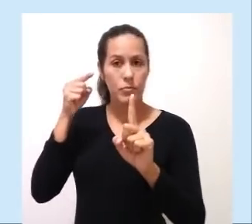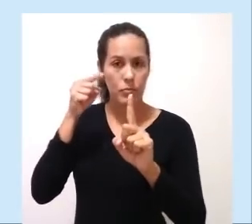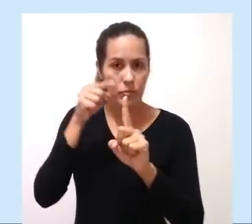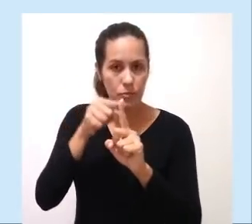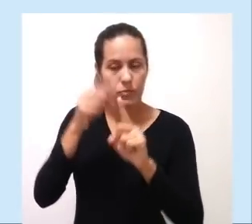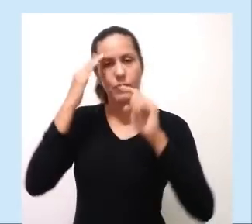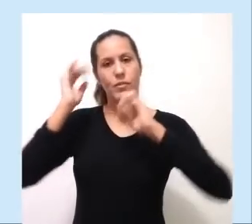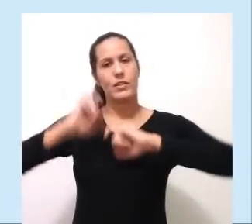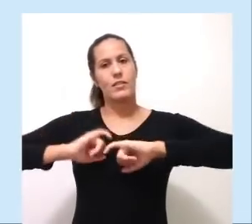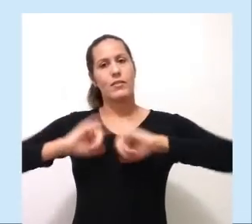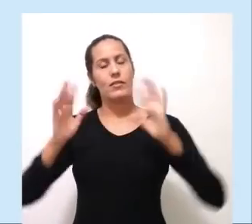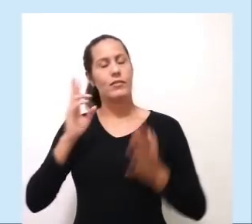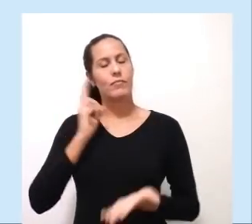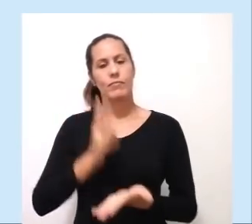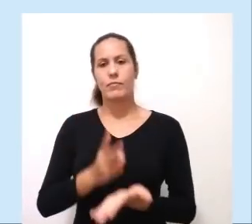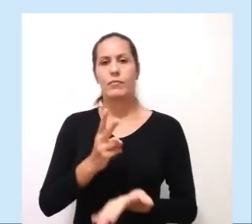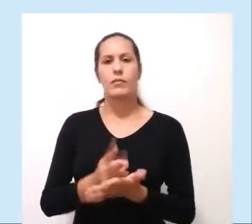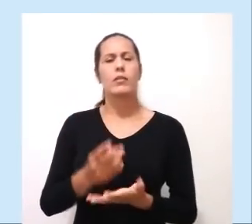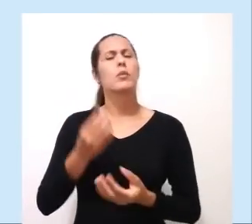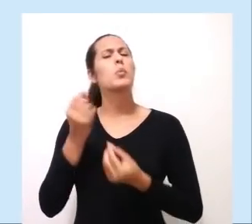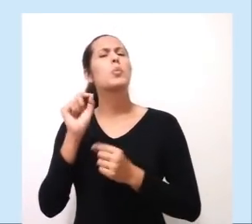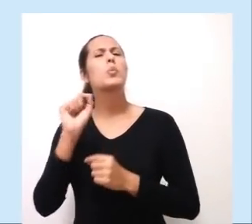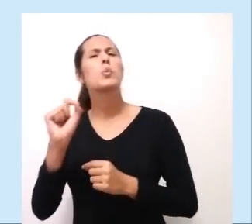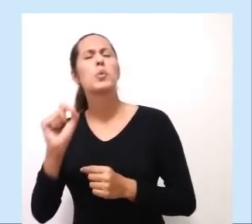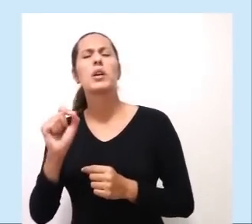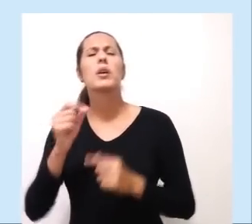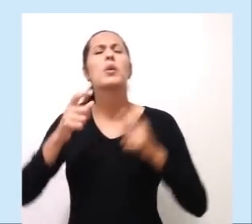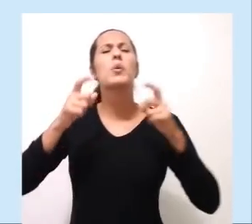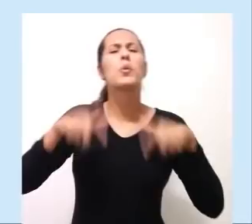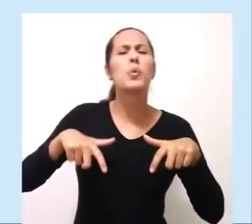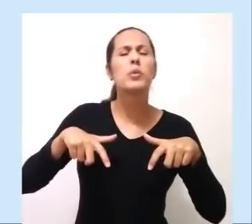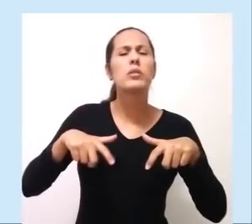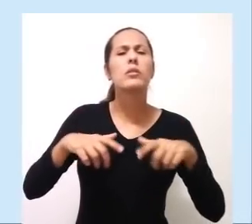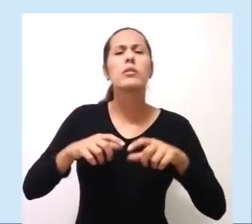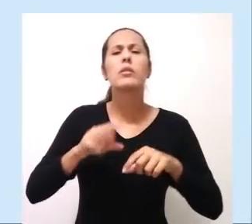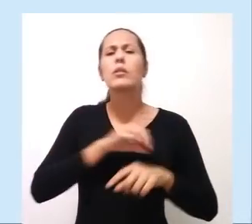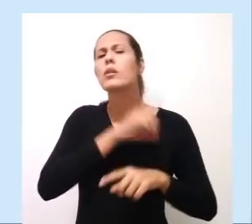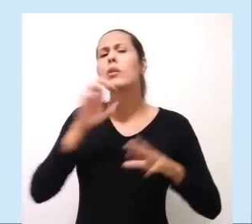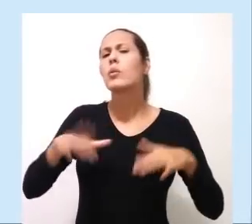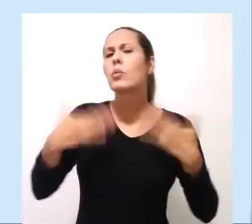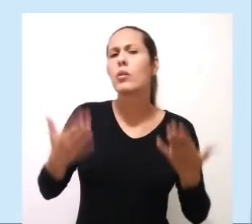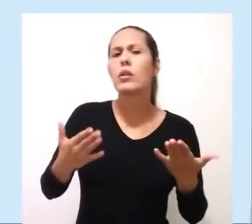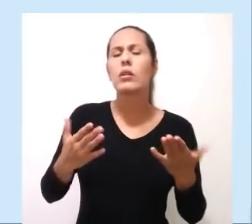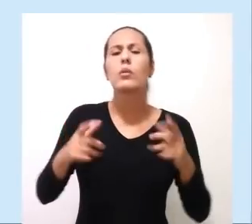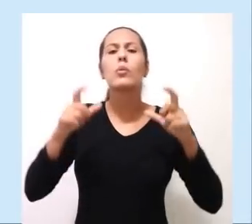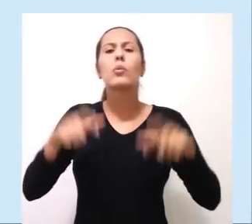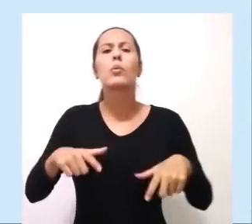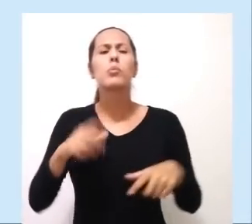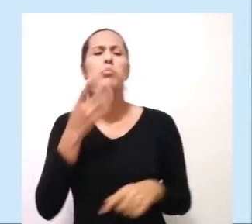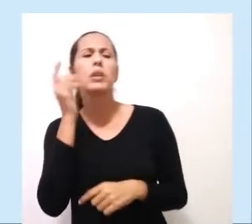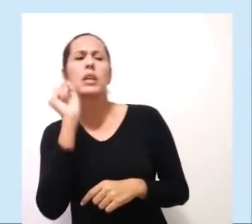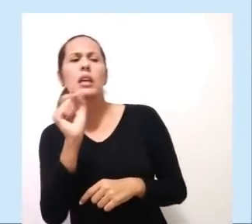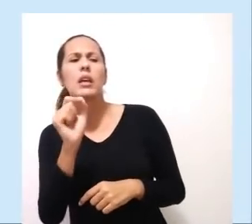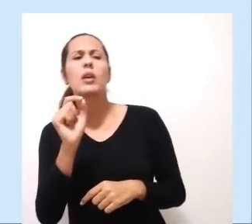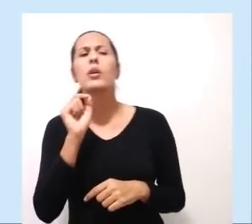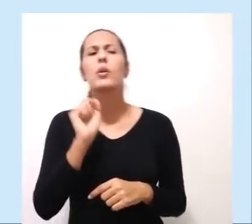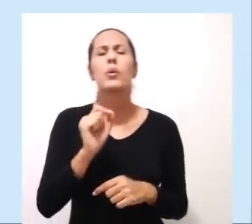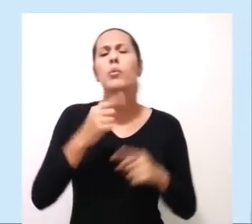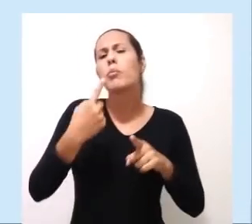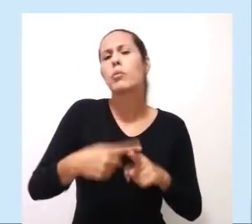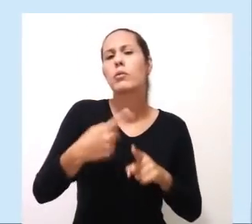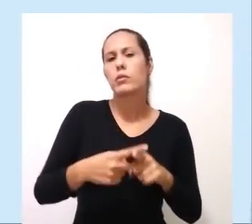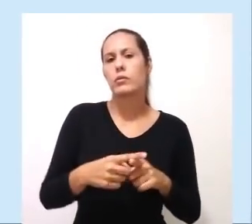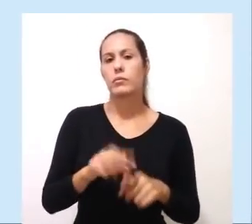importância para todos. Então, o que, como, quando, onde, quem, por quê. E aqui, minha gente, aqui eu peguei